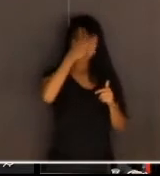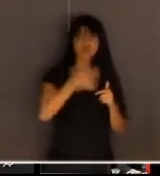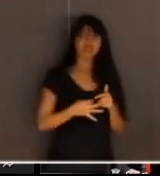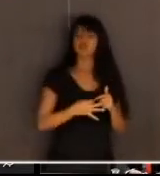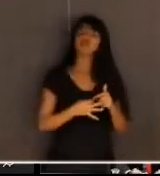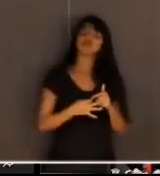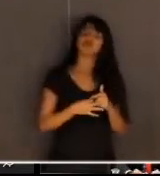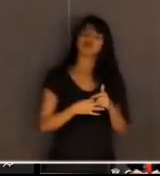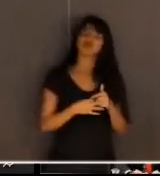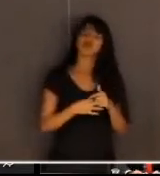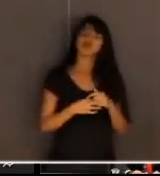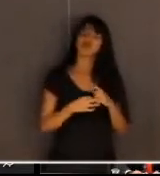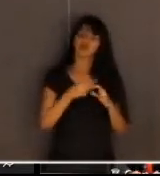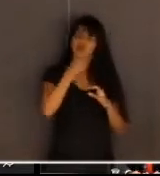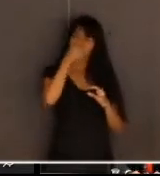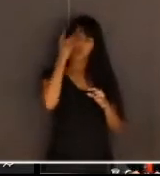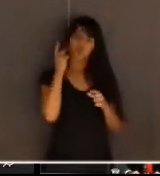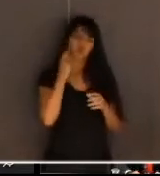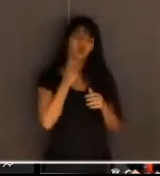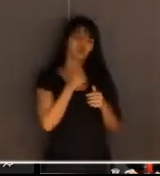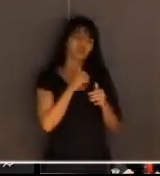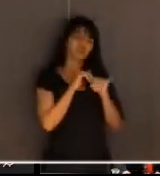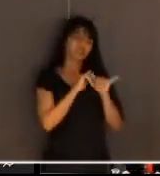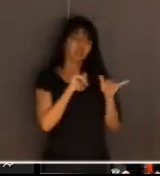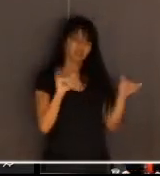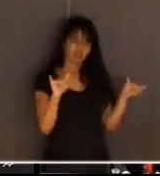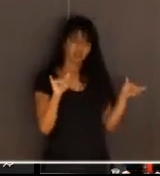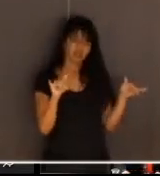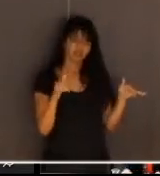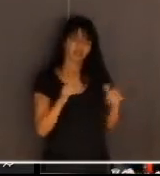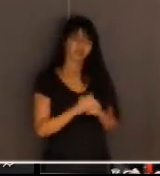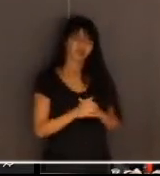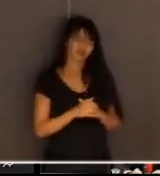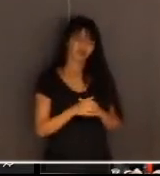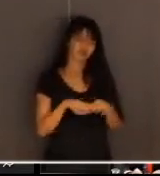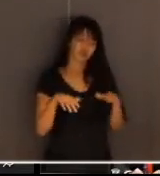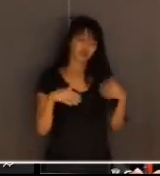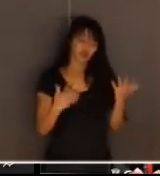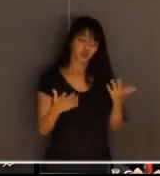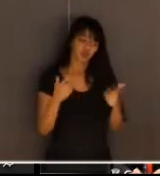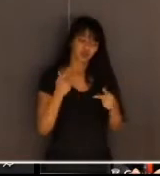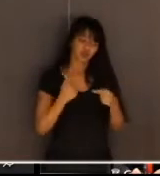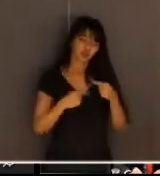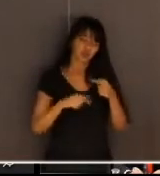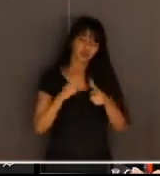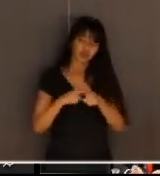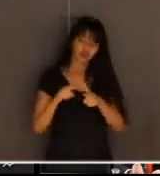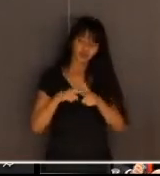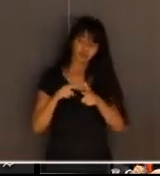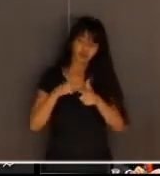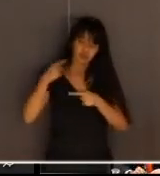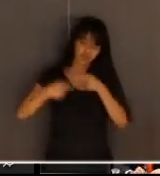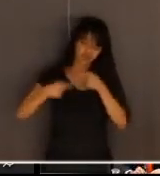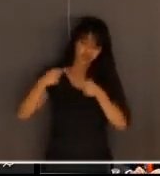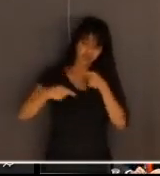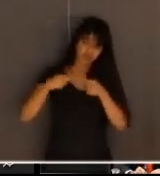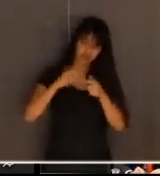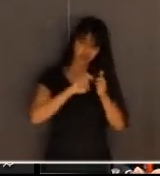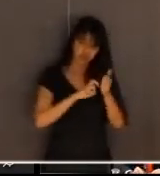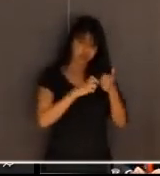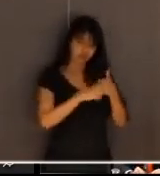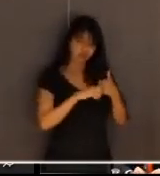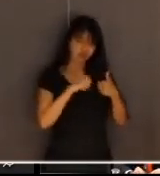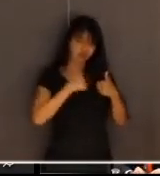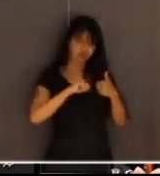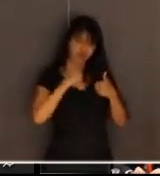da informação. Isso é básico. Qual é o problema da discussão da nulidade no Tribunal do Júri? A linguagem